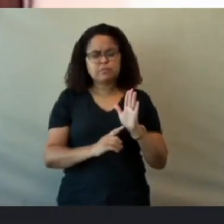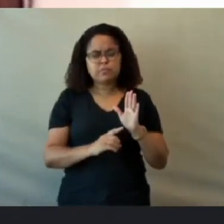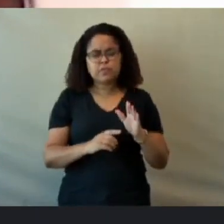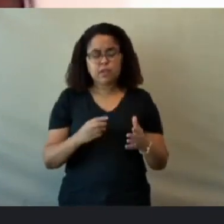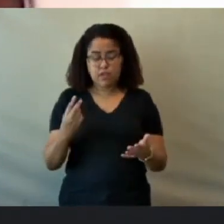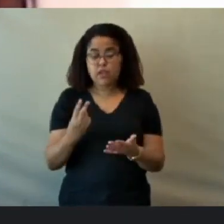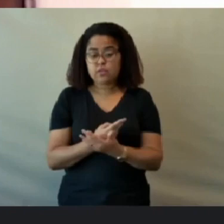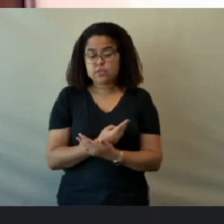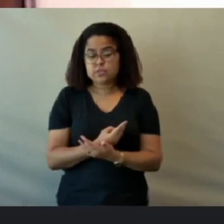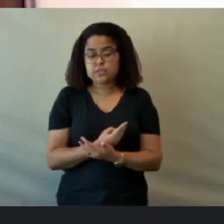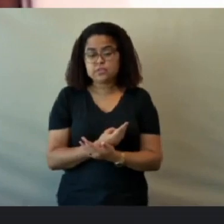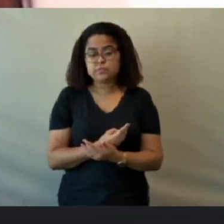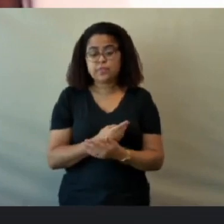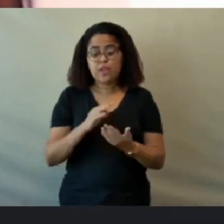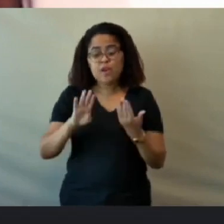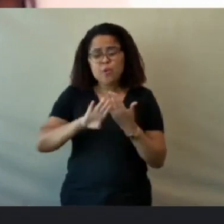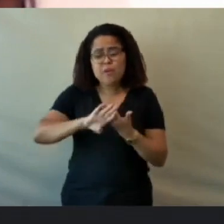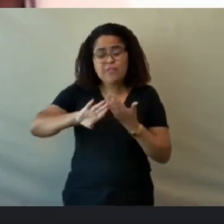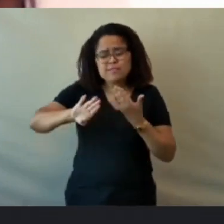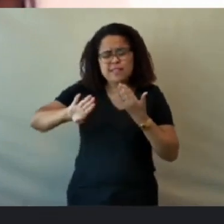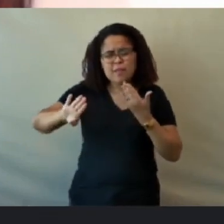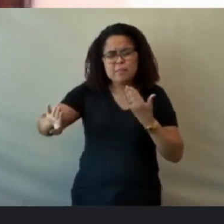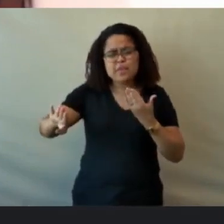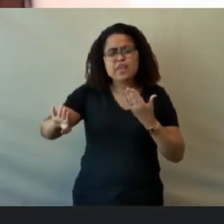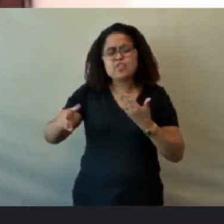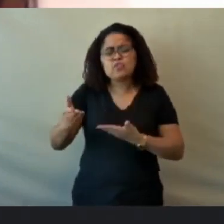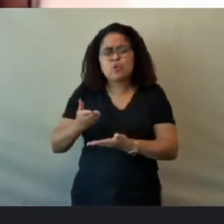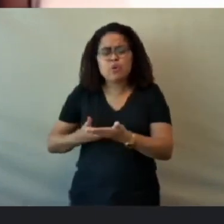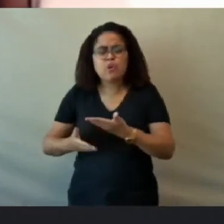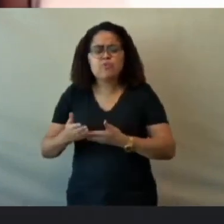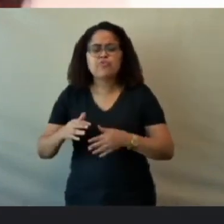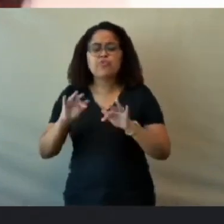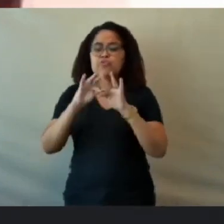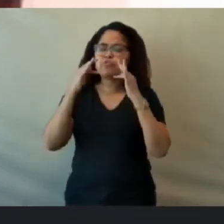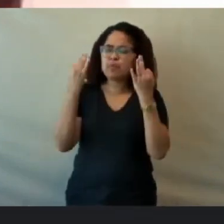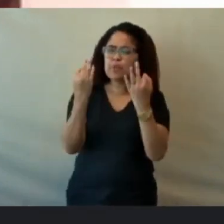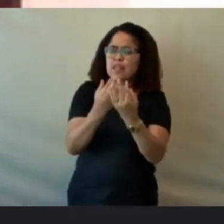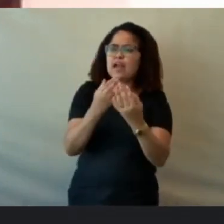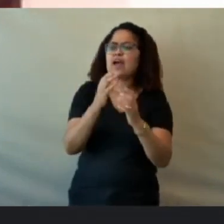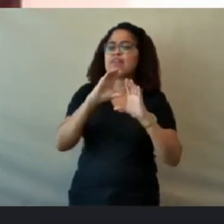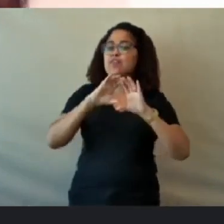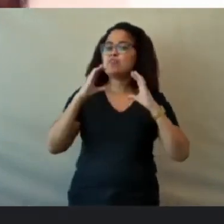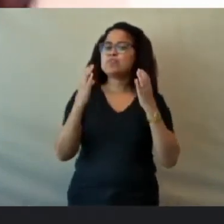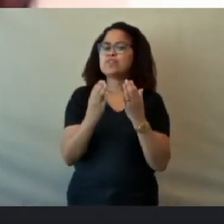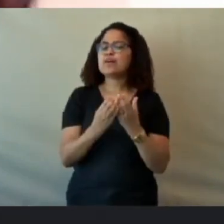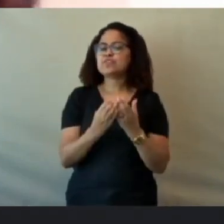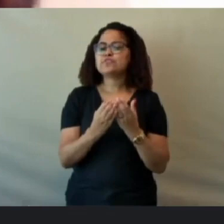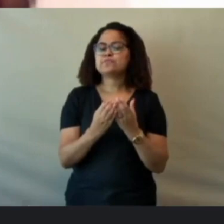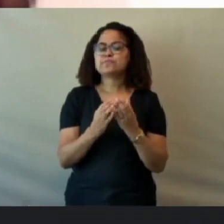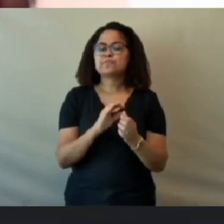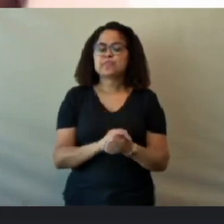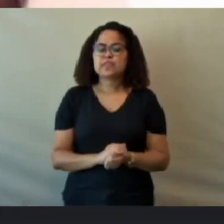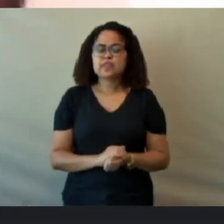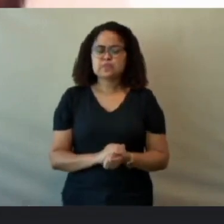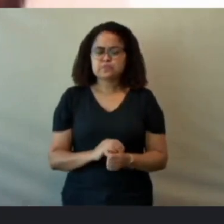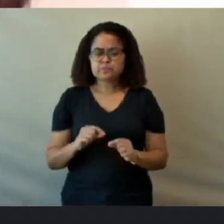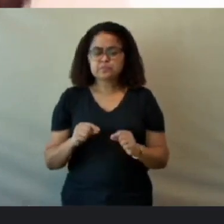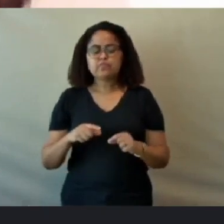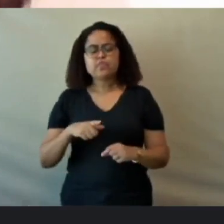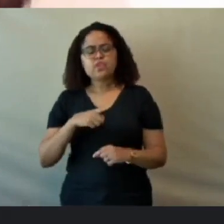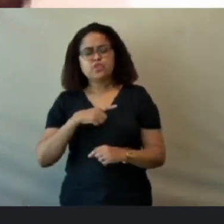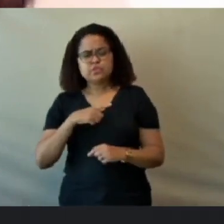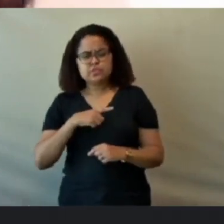afastamento do convívio familiar e do convívio comunitário. A gente tem aí, sob essa gestão da